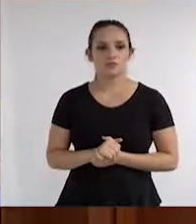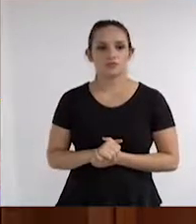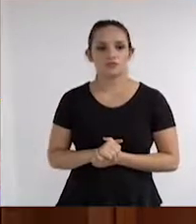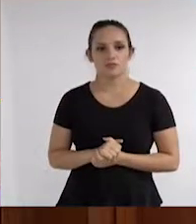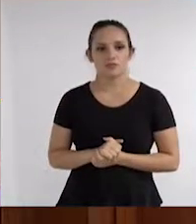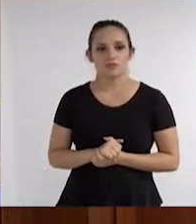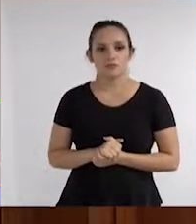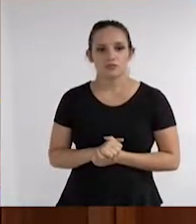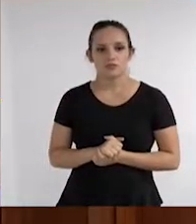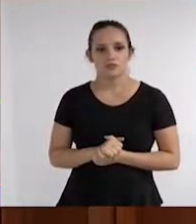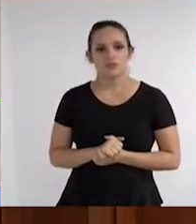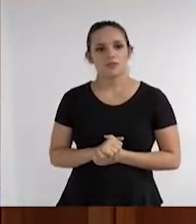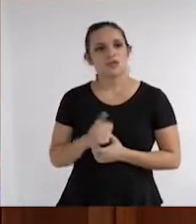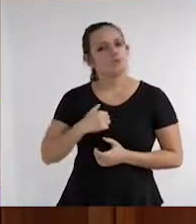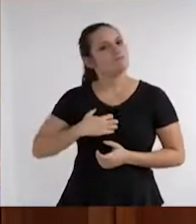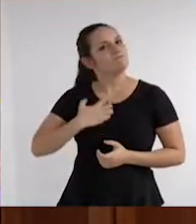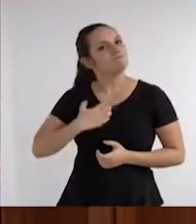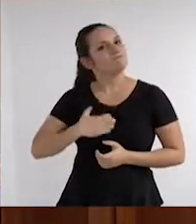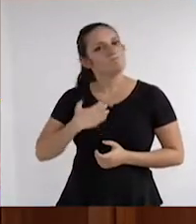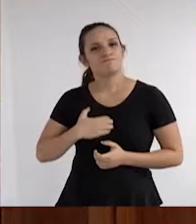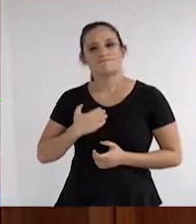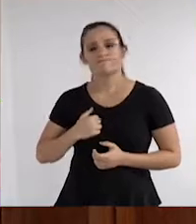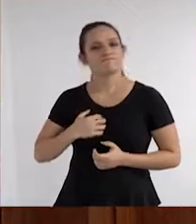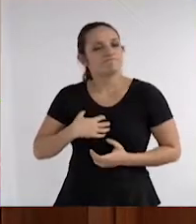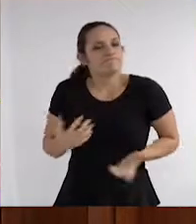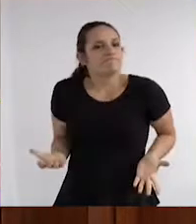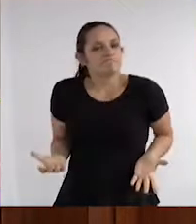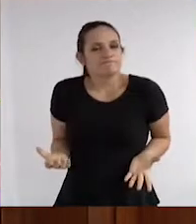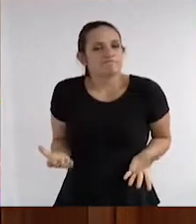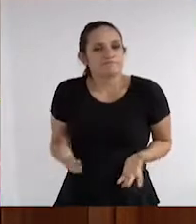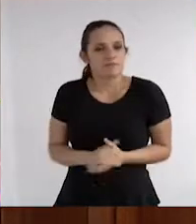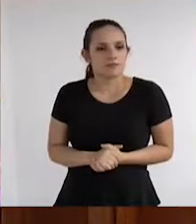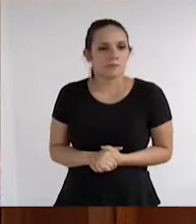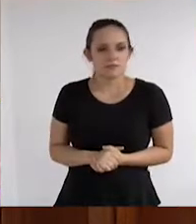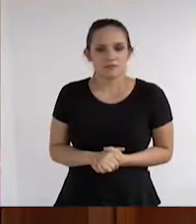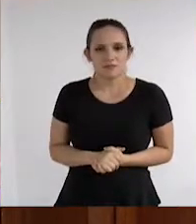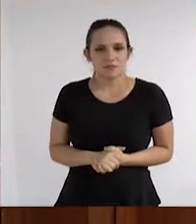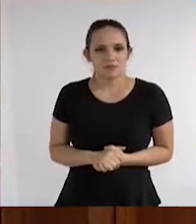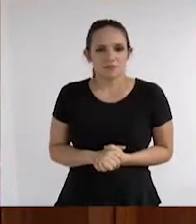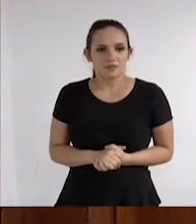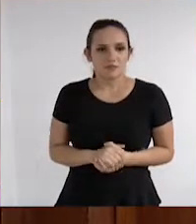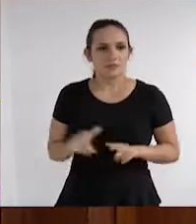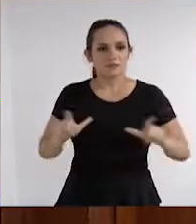nossa indignação é simples. O judiciário, a grande mídia,